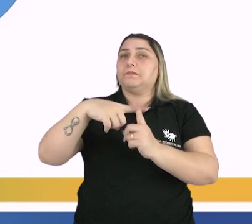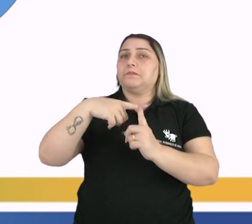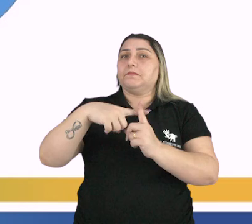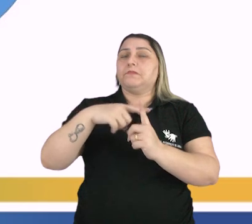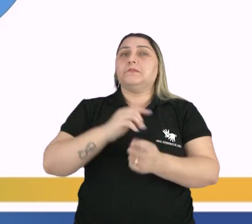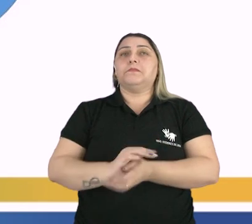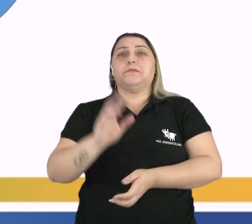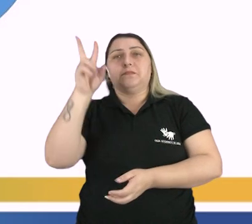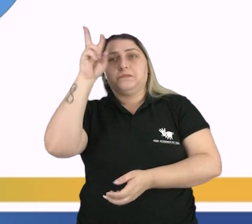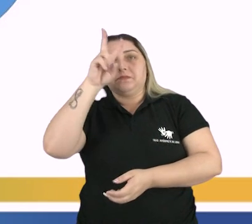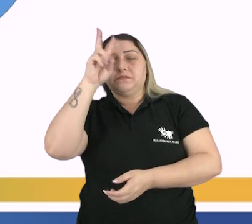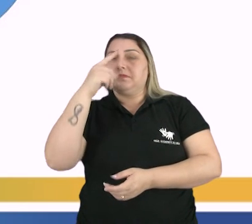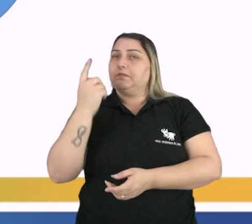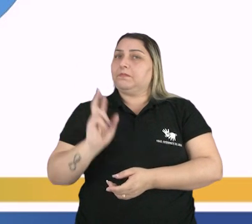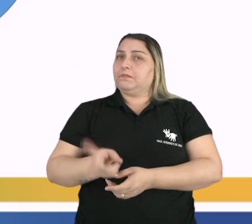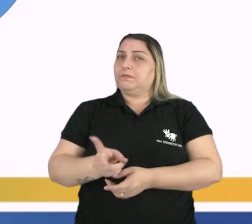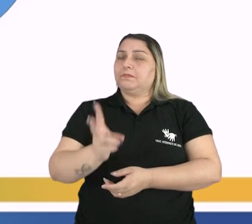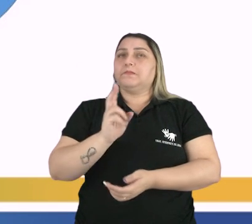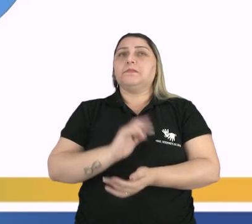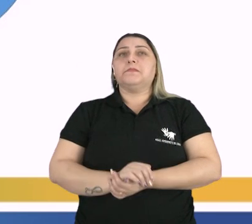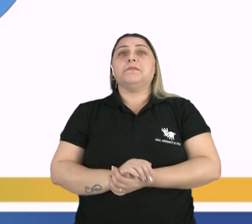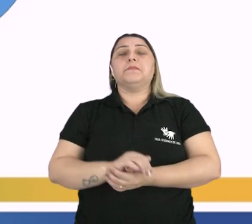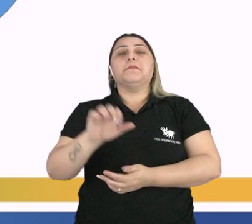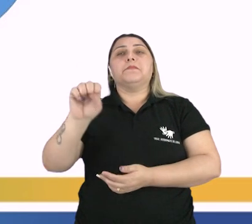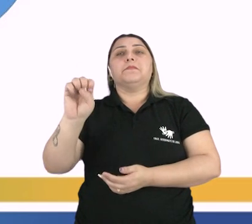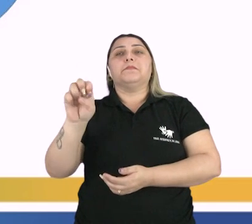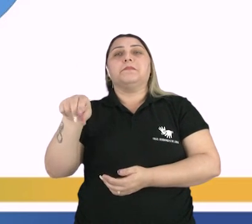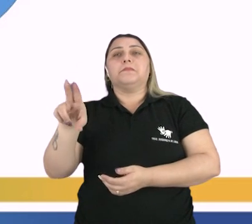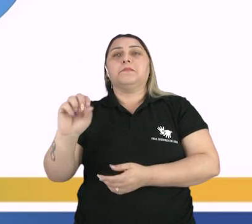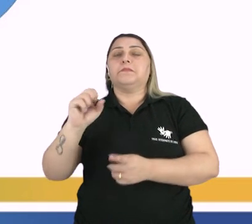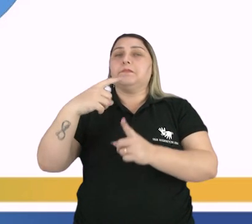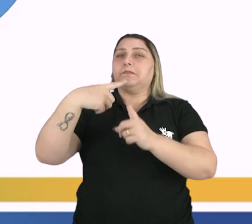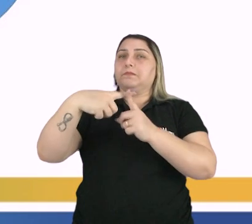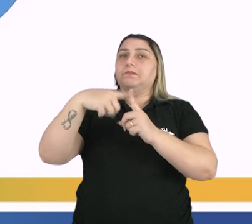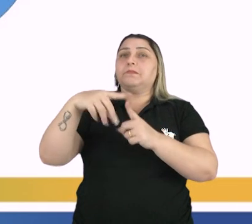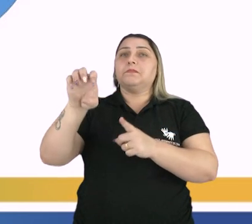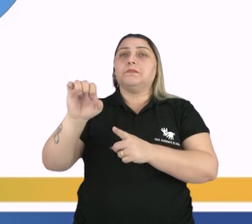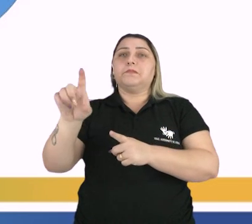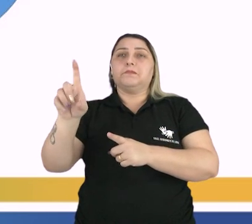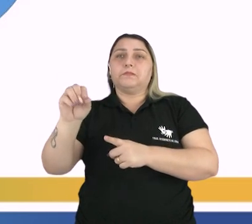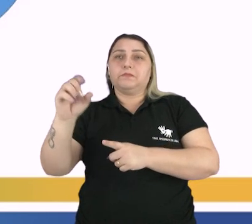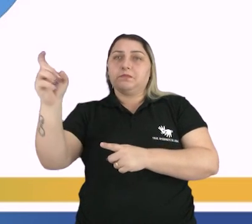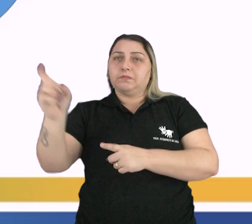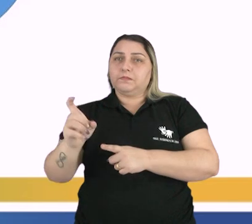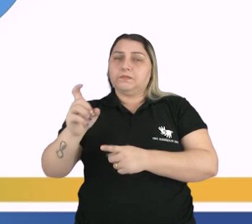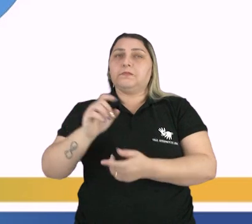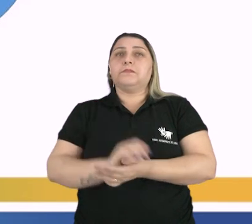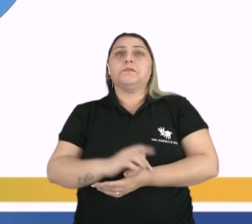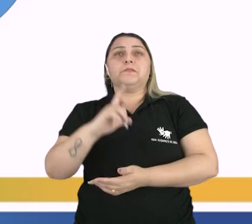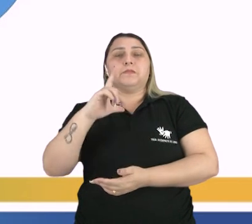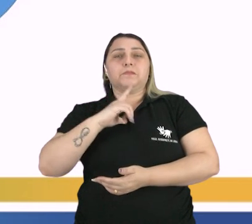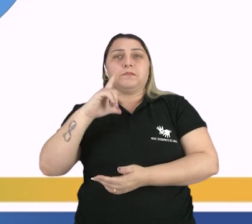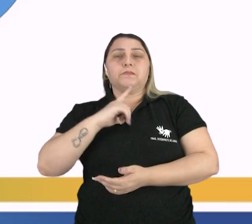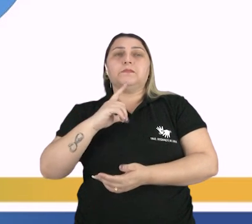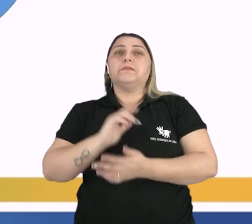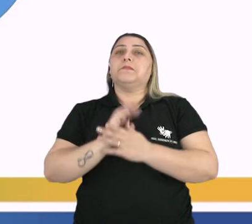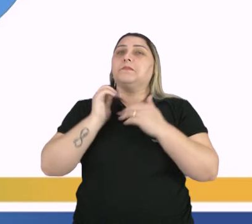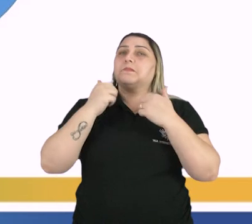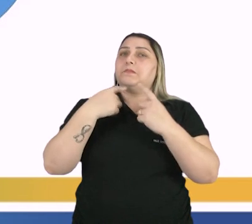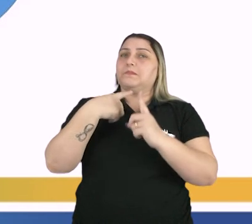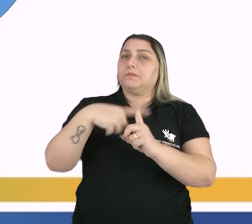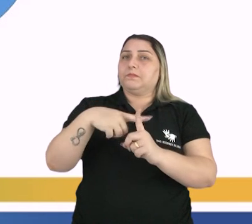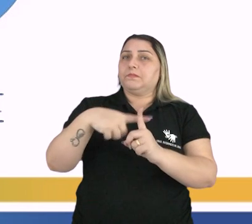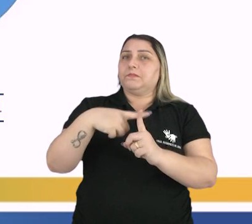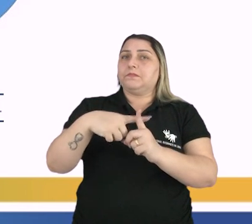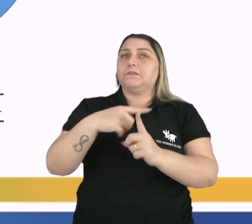positivo. Lembre-se sempre que seno é eixo X. Então, temos valores positivos